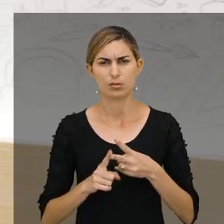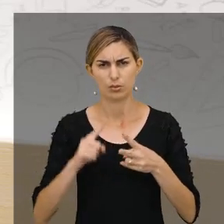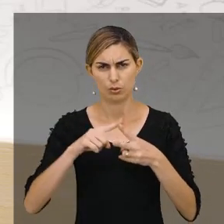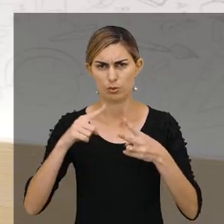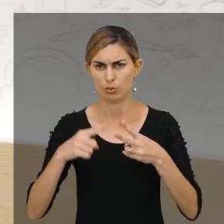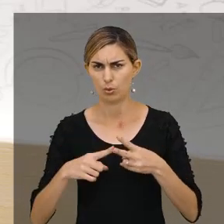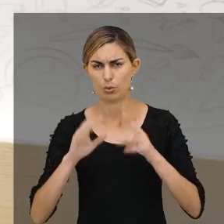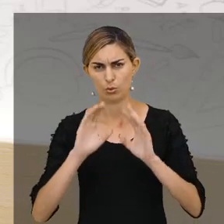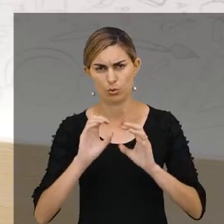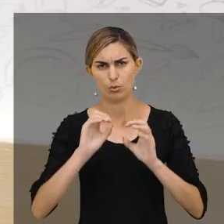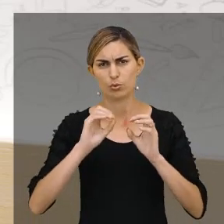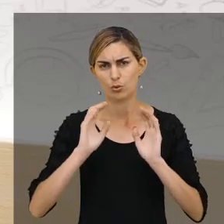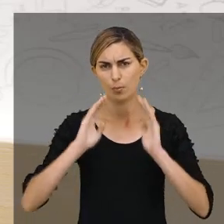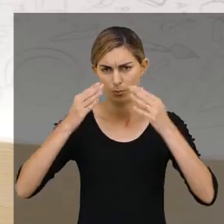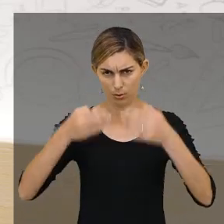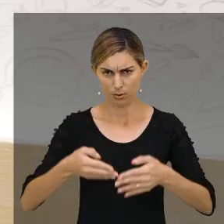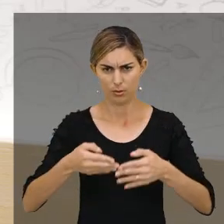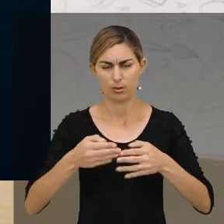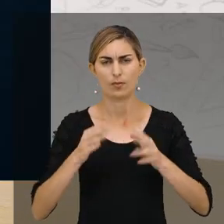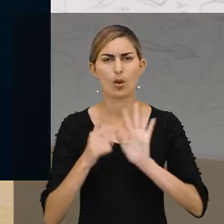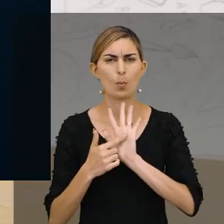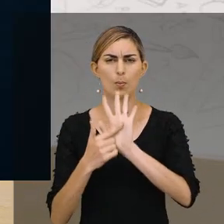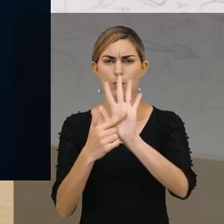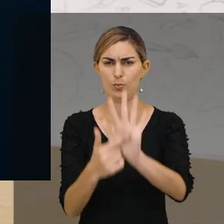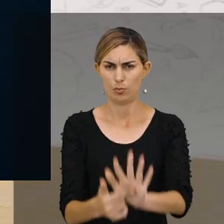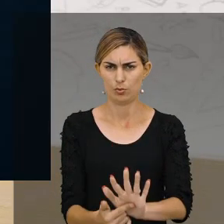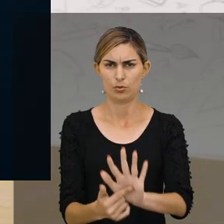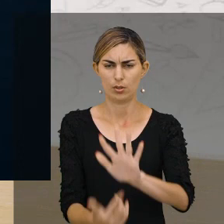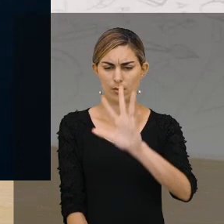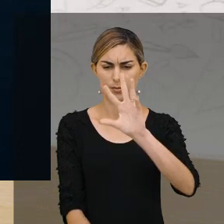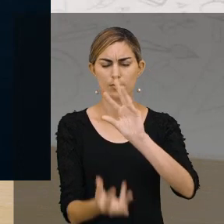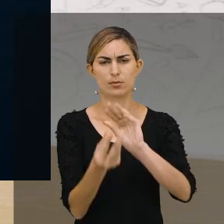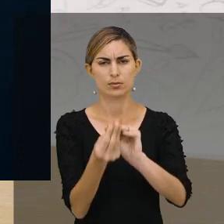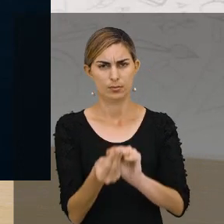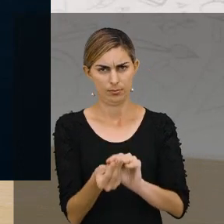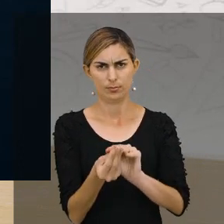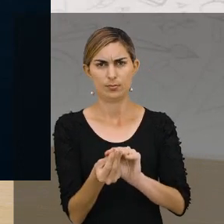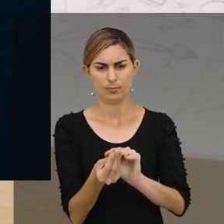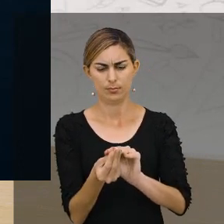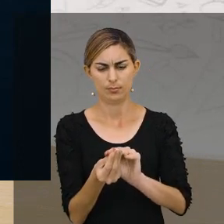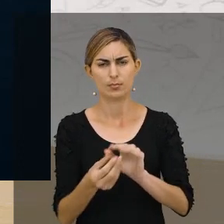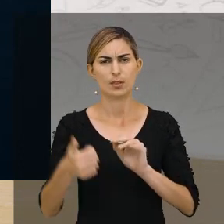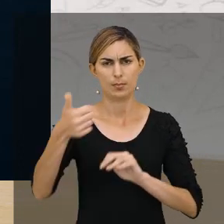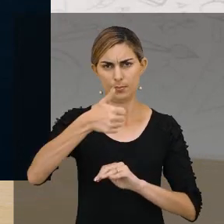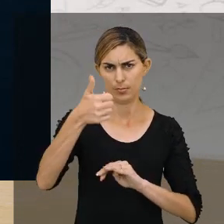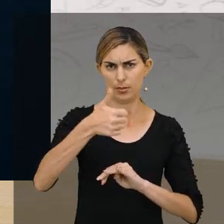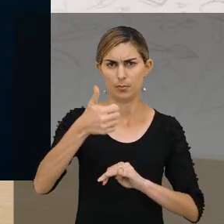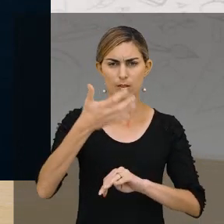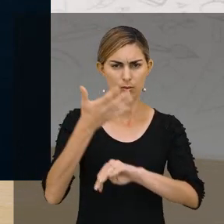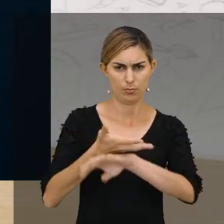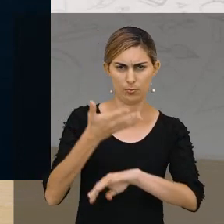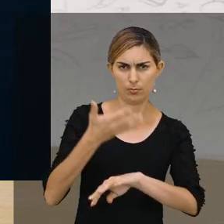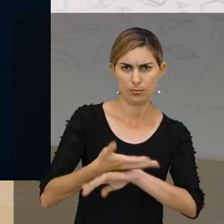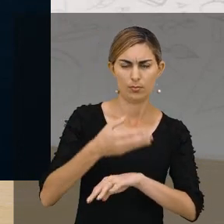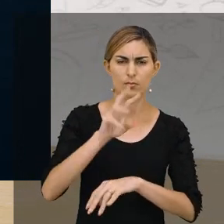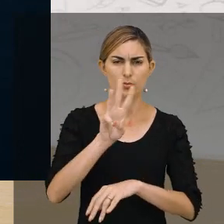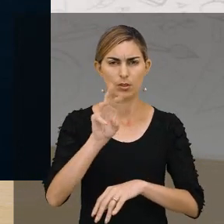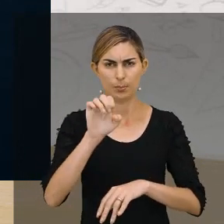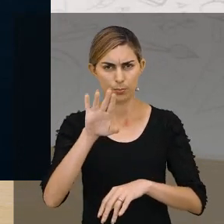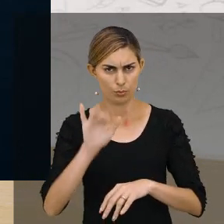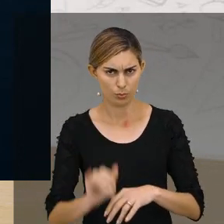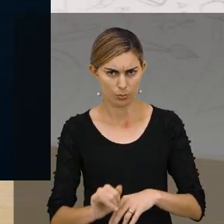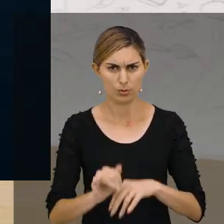Basicamente são dois os objetivos desse vídeo. Apresentar uma síntese da primeira competência do